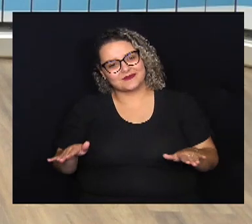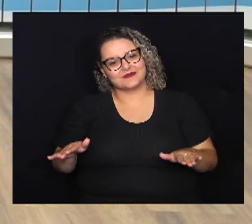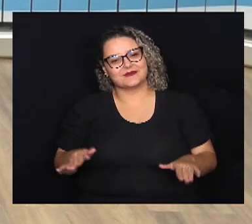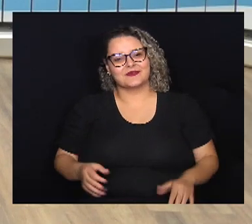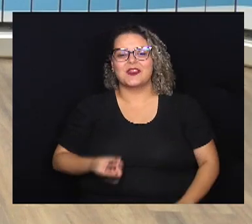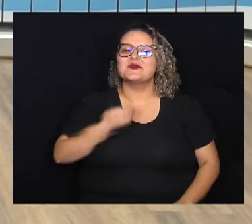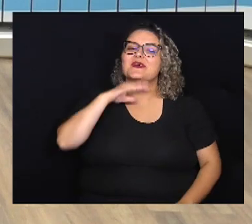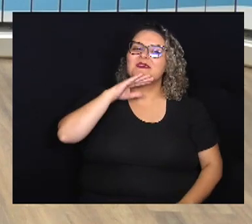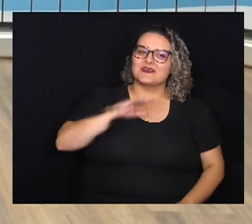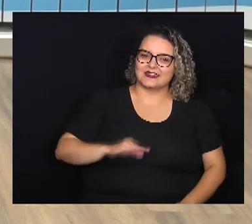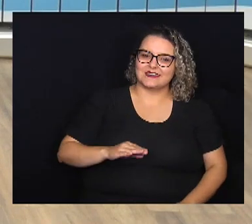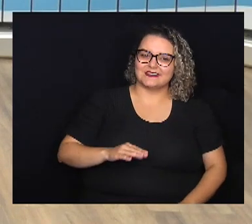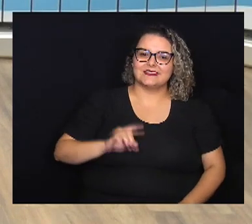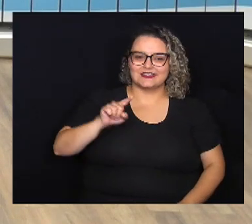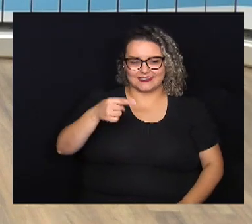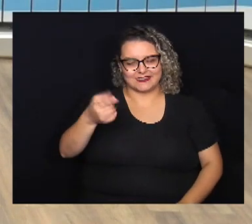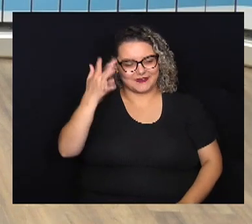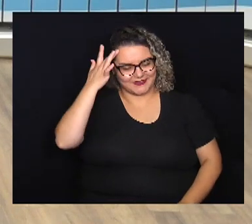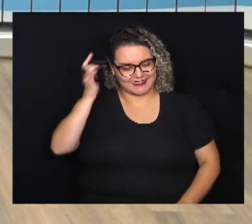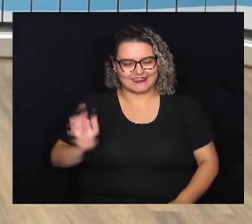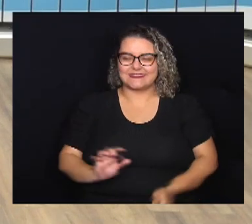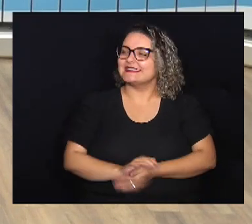uma boa tarde e até amanhã